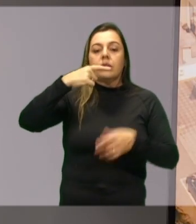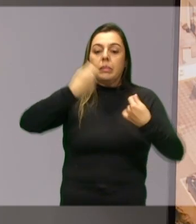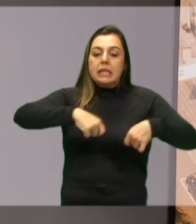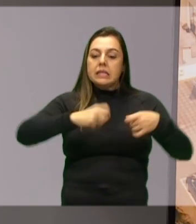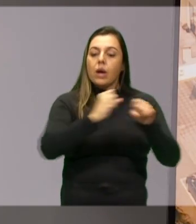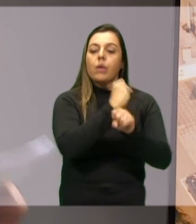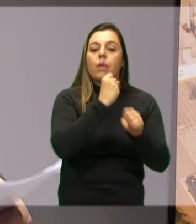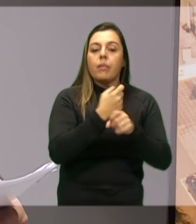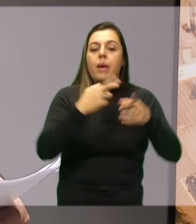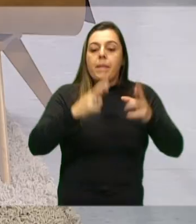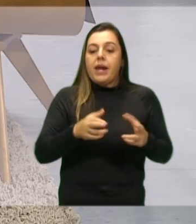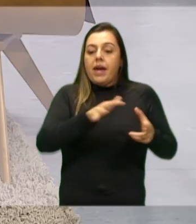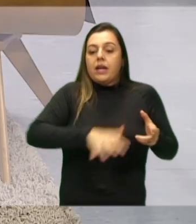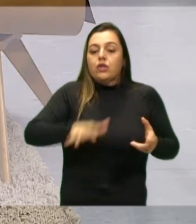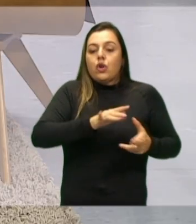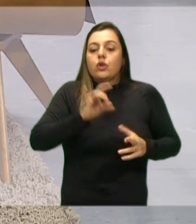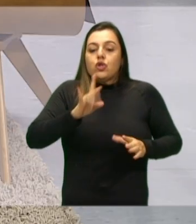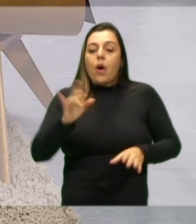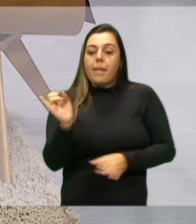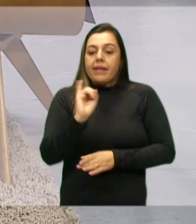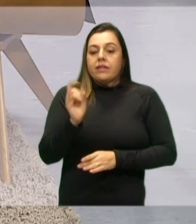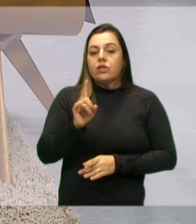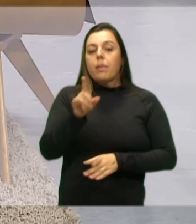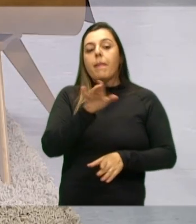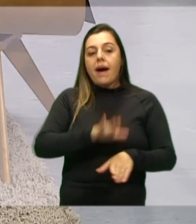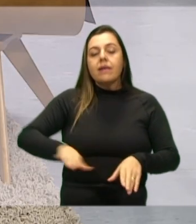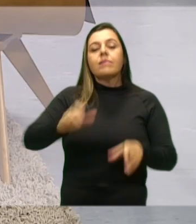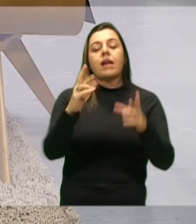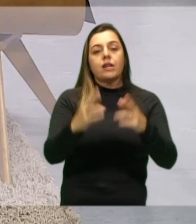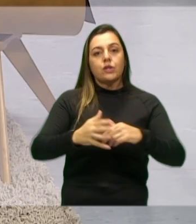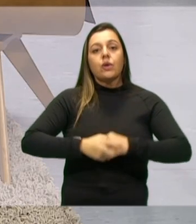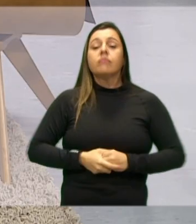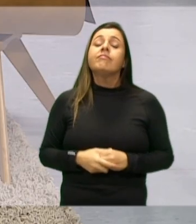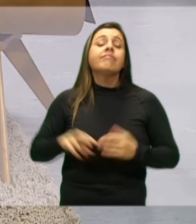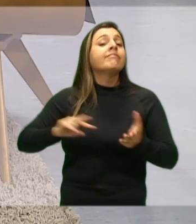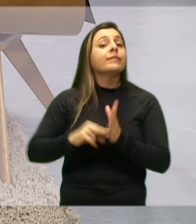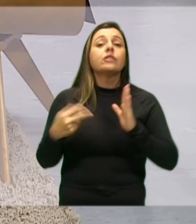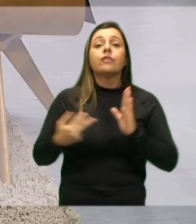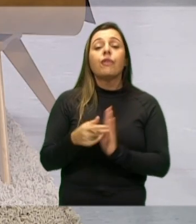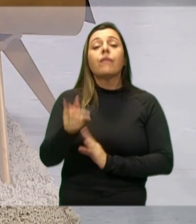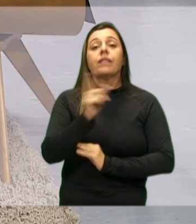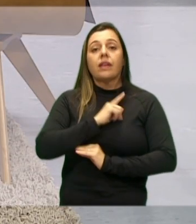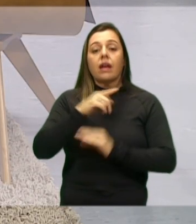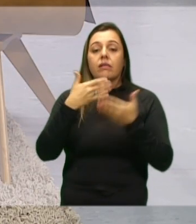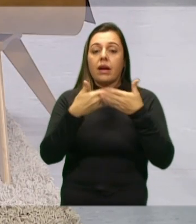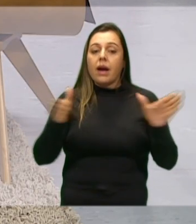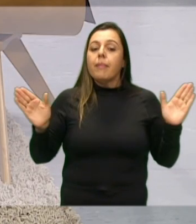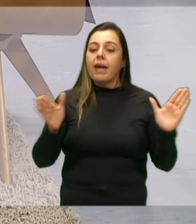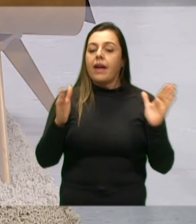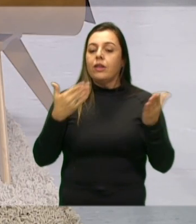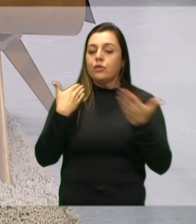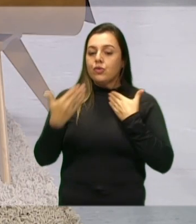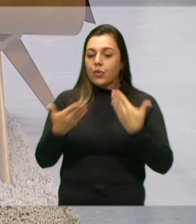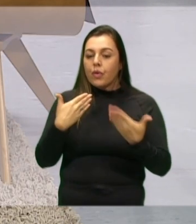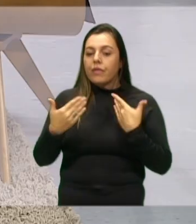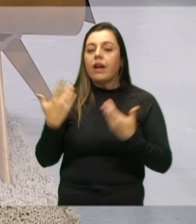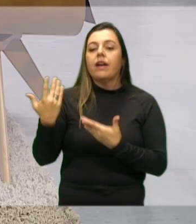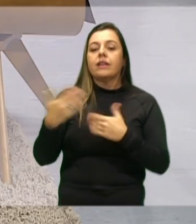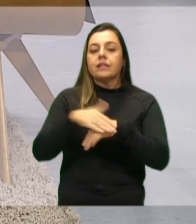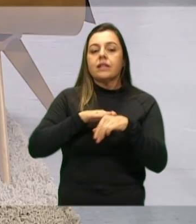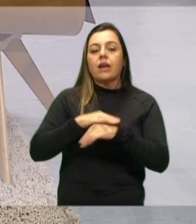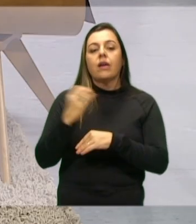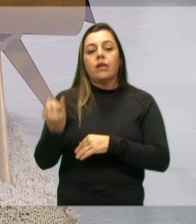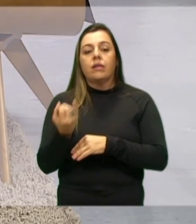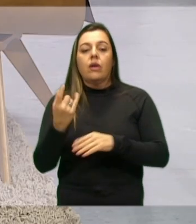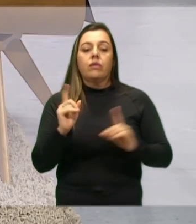até para a região. Não é algo só para Itajaí, sim para a região. Isso significa que há um canal aberto de diálogo importante